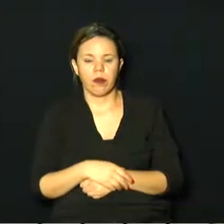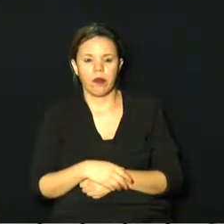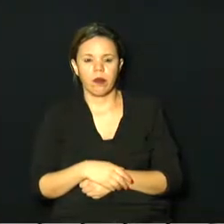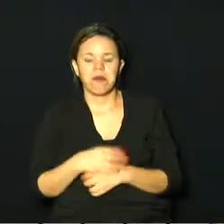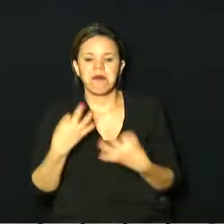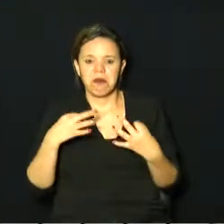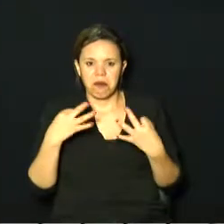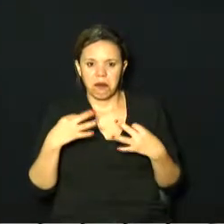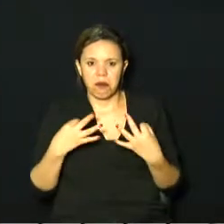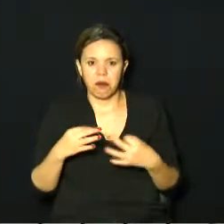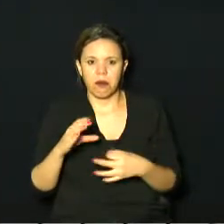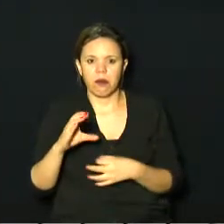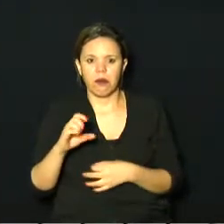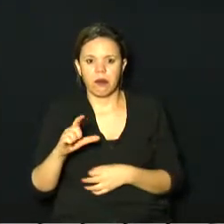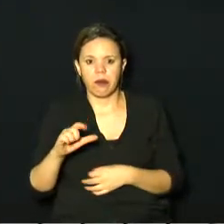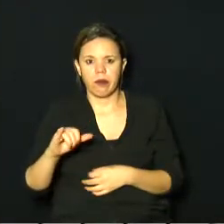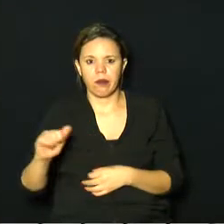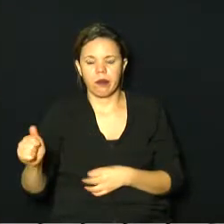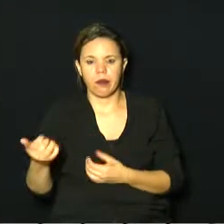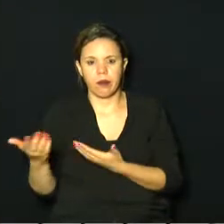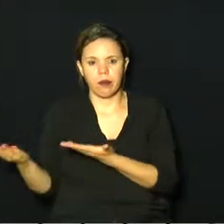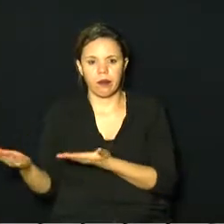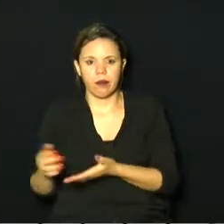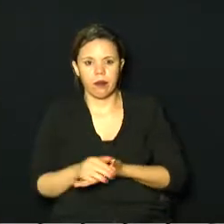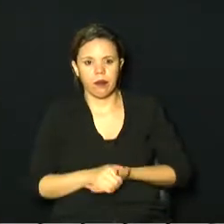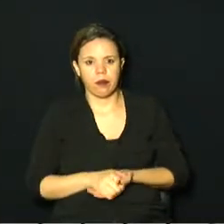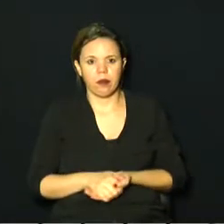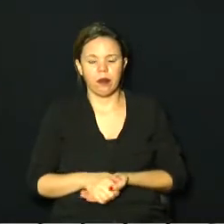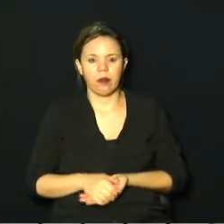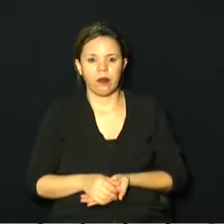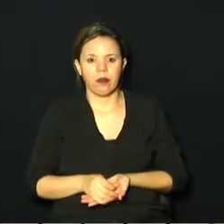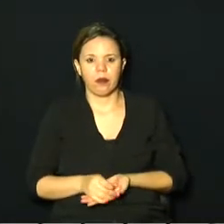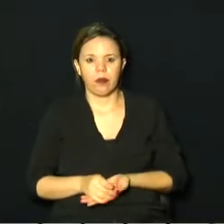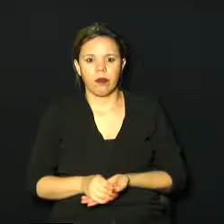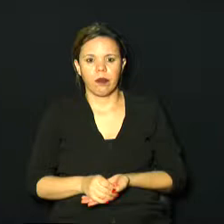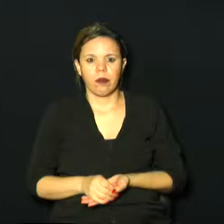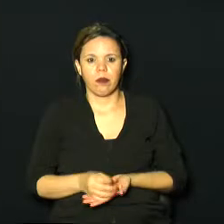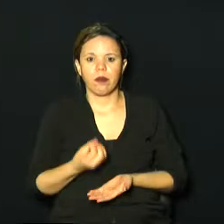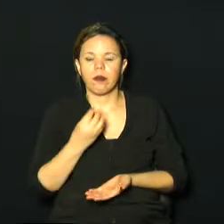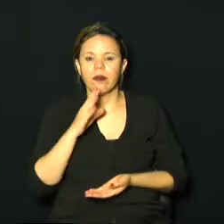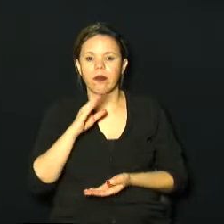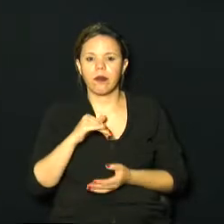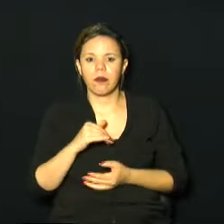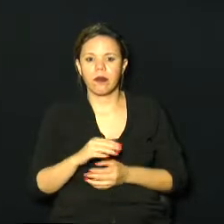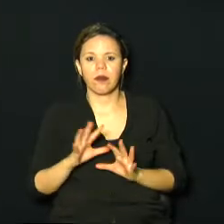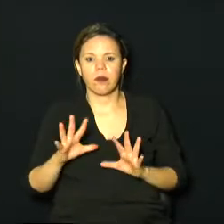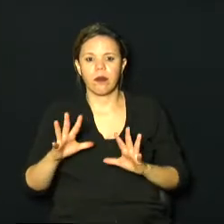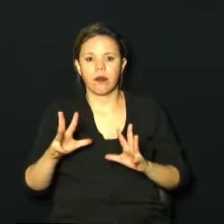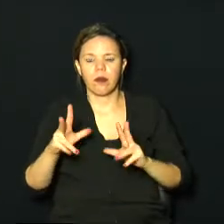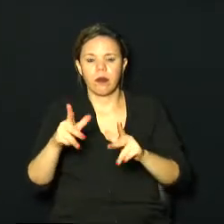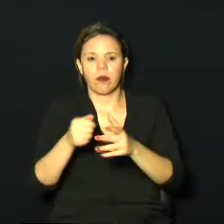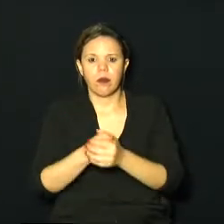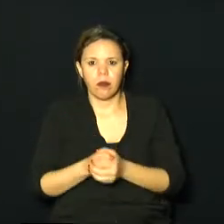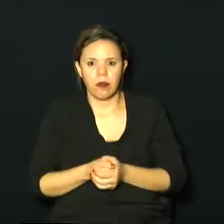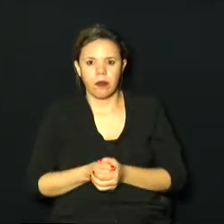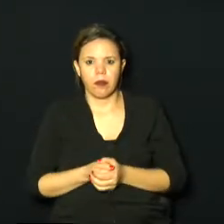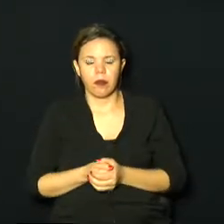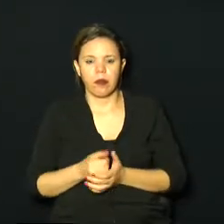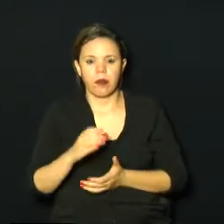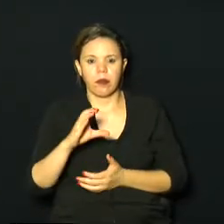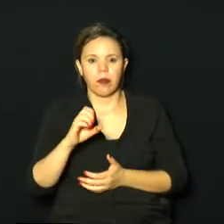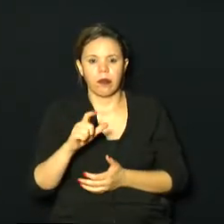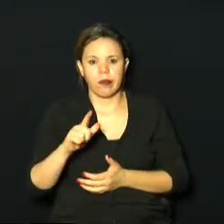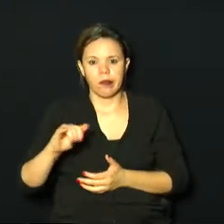Perfeito, Célia. É com você, então. Boa tarde a todos e a todas. Eu sou a